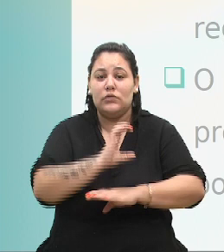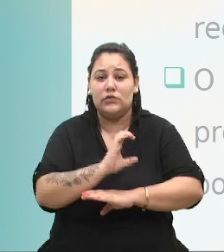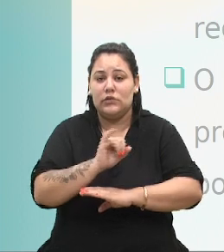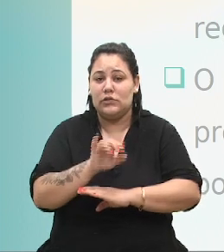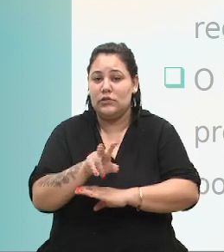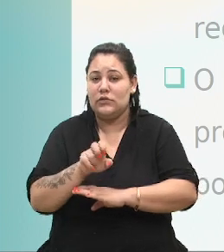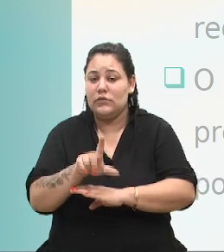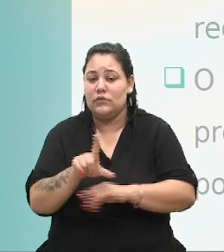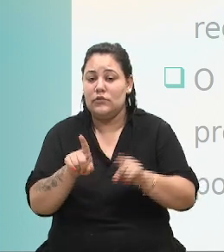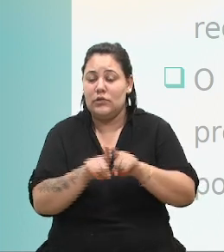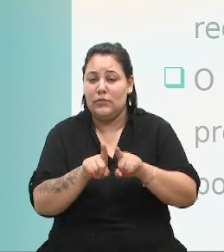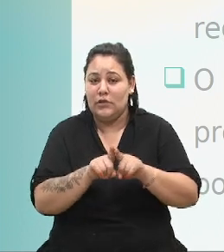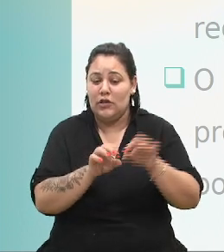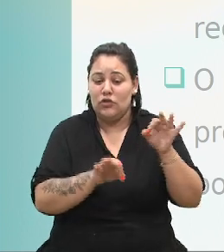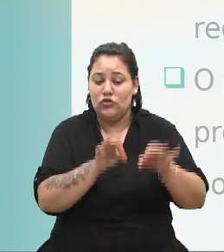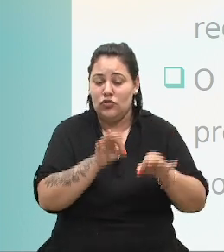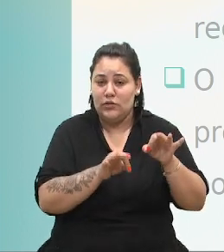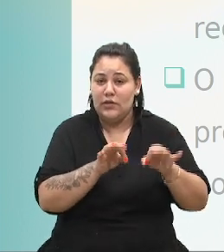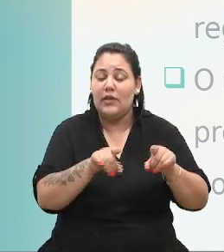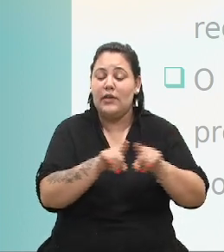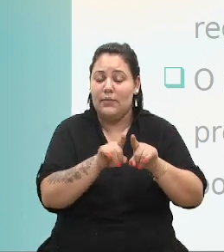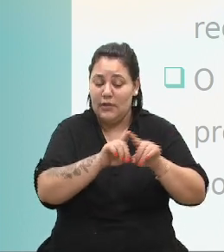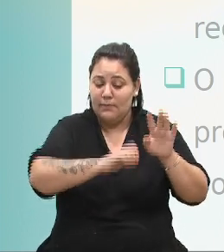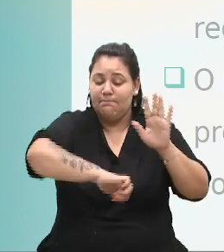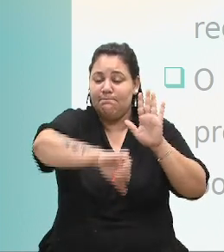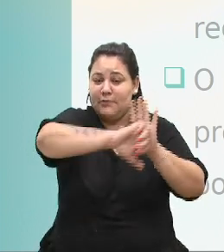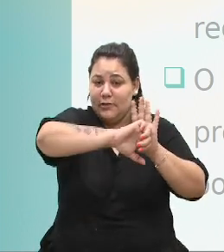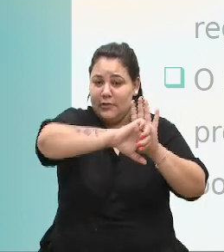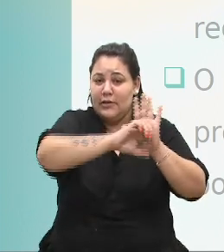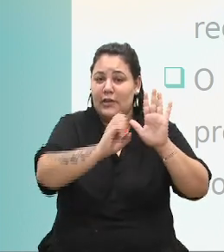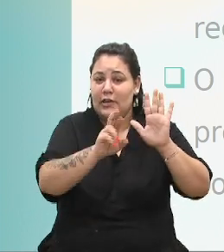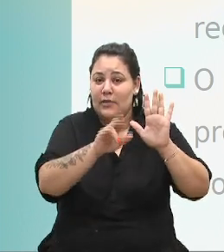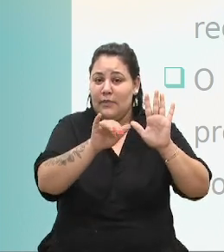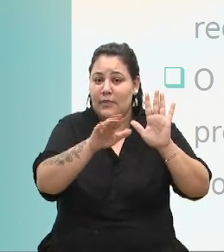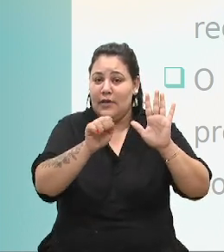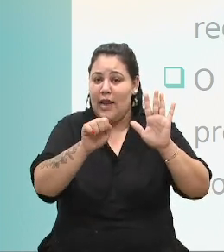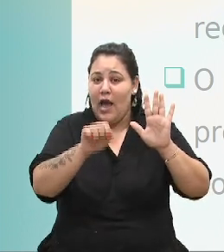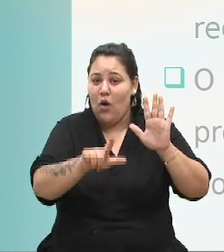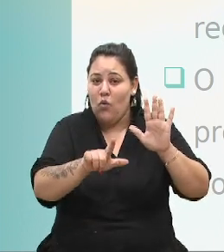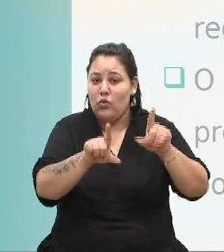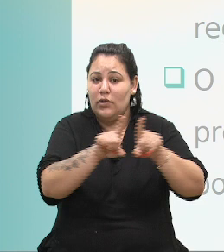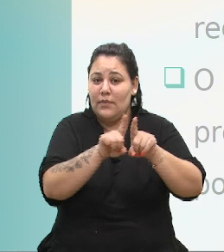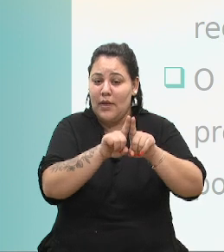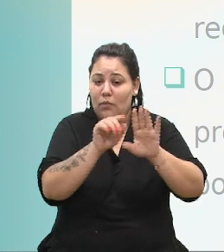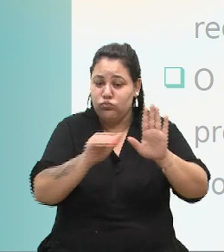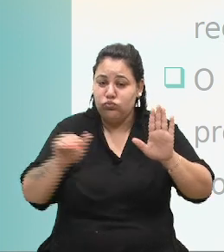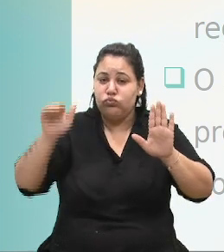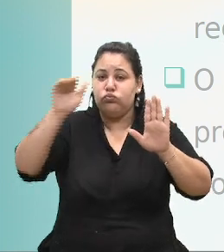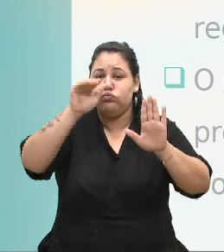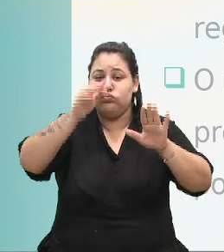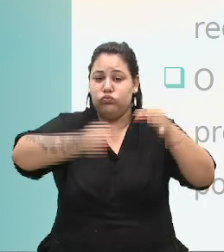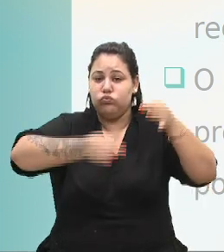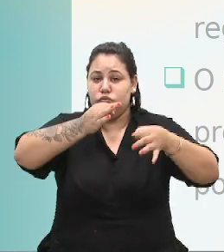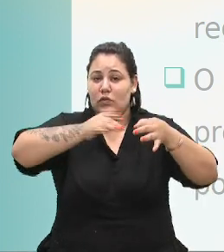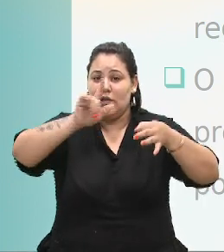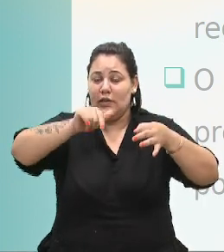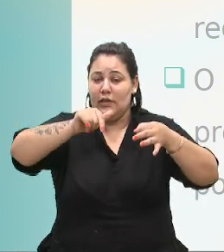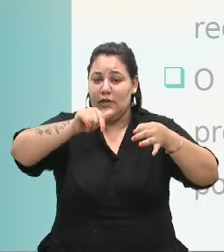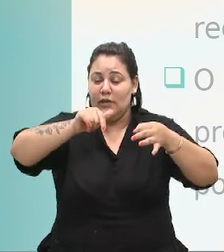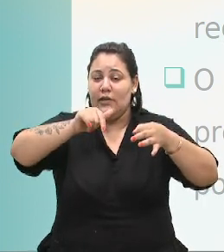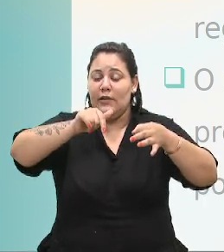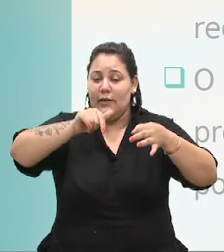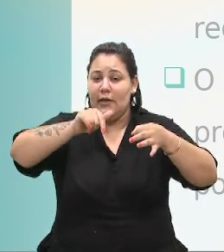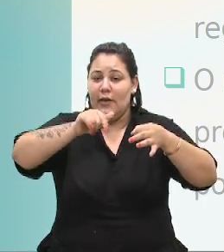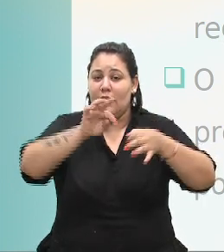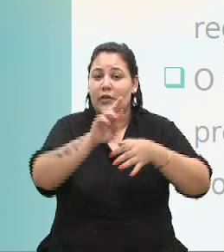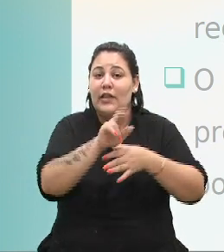na esfera criminal, perante a justiça comum, e nós temos uma outra esfera ainda que nós somos julgados, que é os tribunais éticos compostos